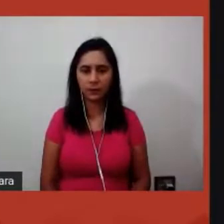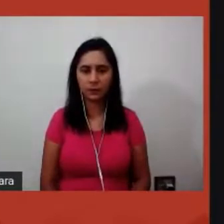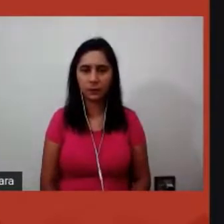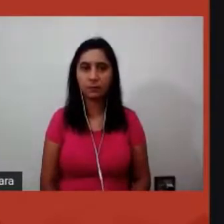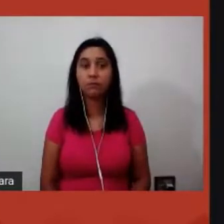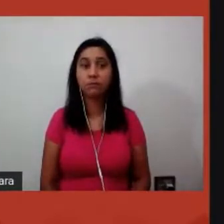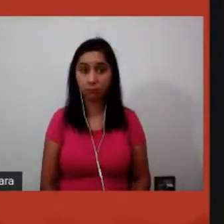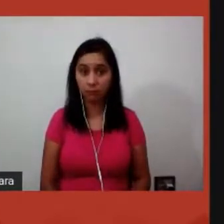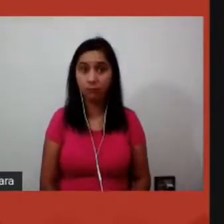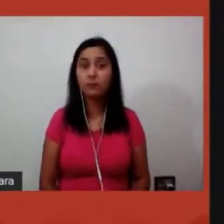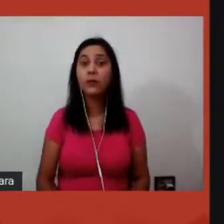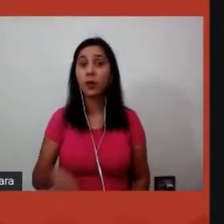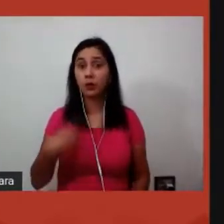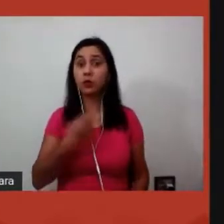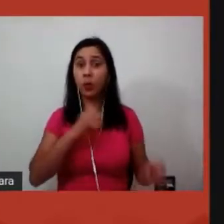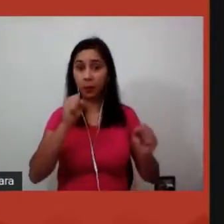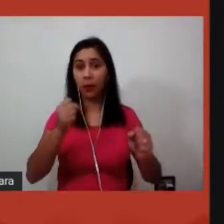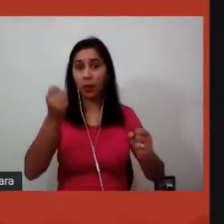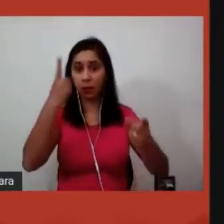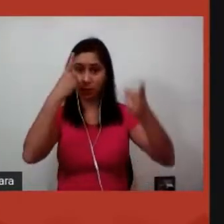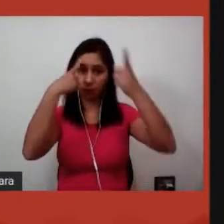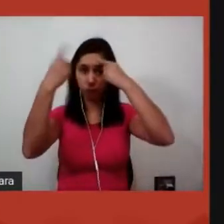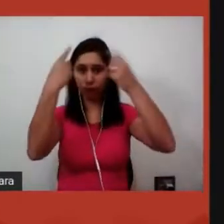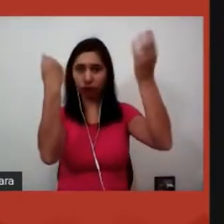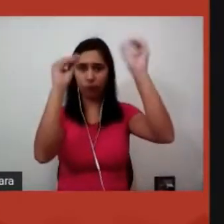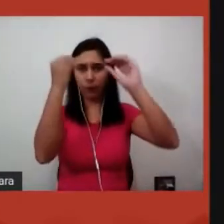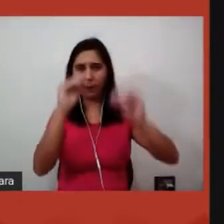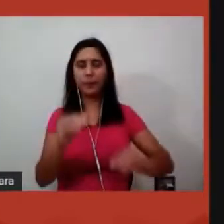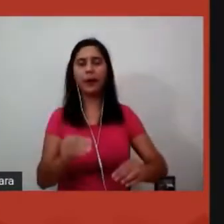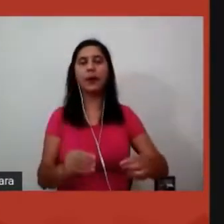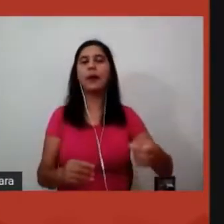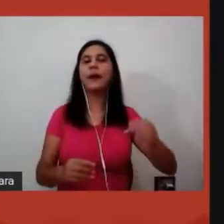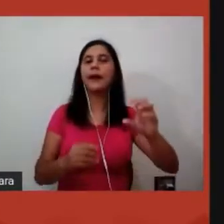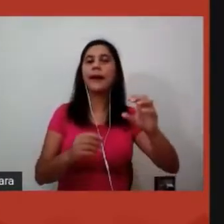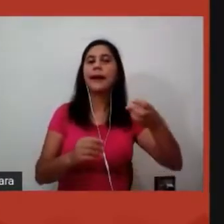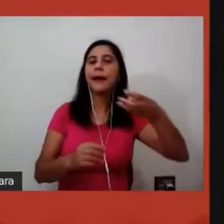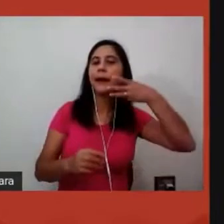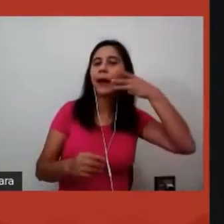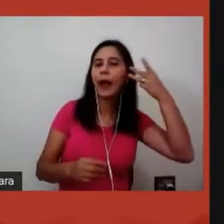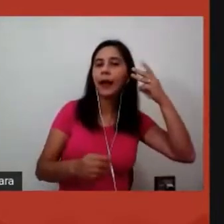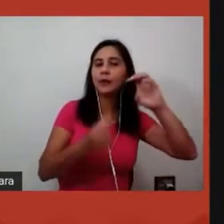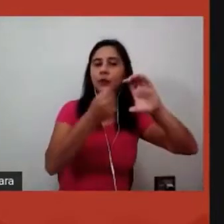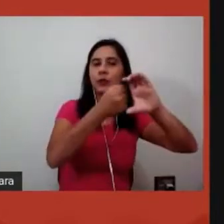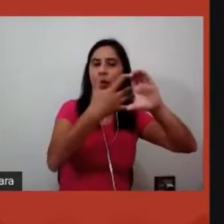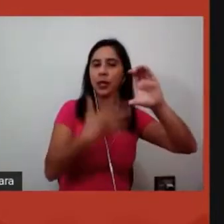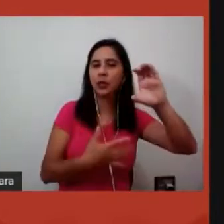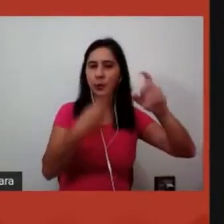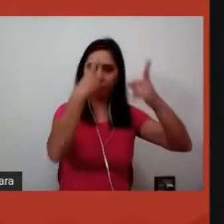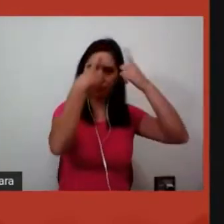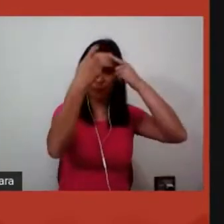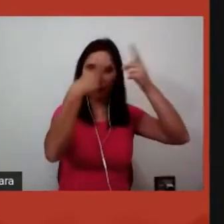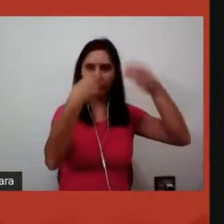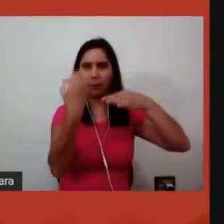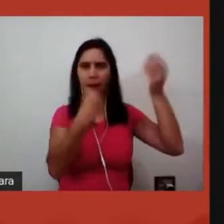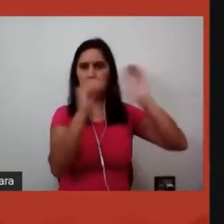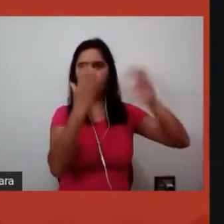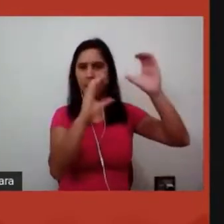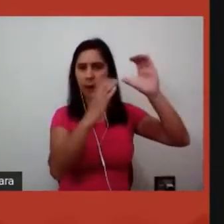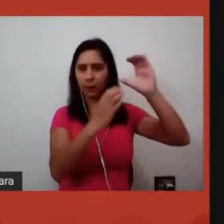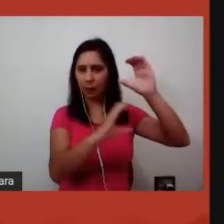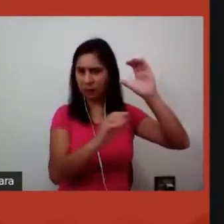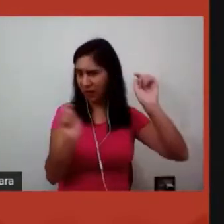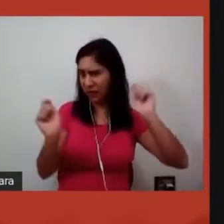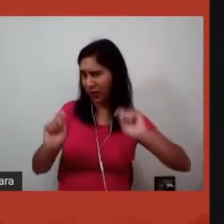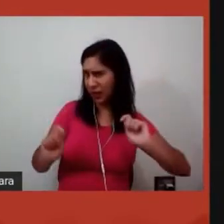Aí a gente pode fazer um brainstorming sobre o que são gatos, as características de cada um deles? Aí colocando lá?